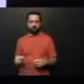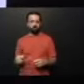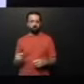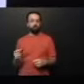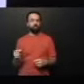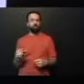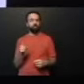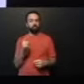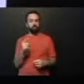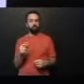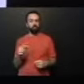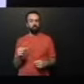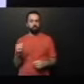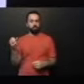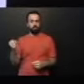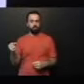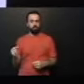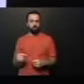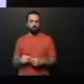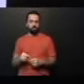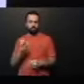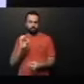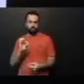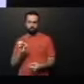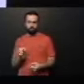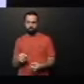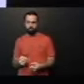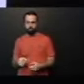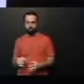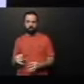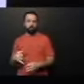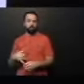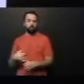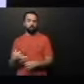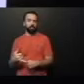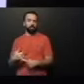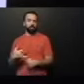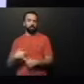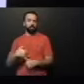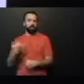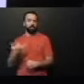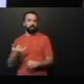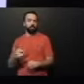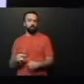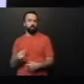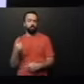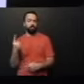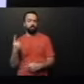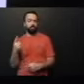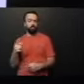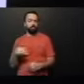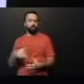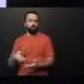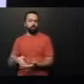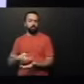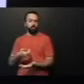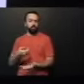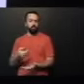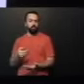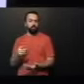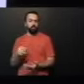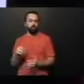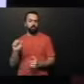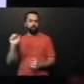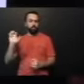chá de leite, um copinho de iogurte natural e uma colher de sopa de mel.